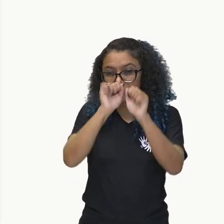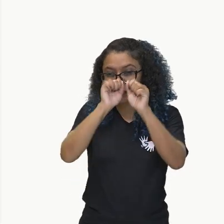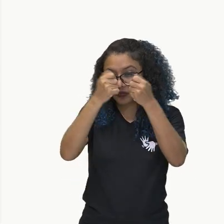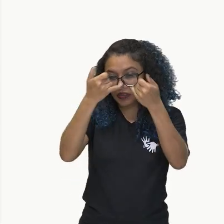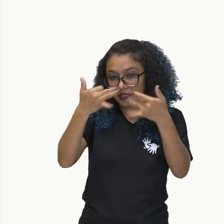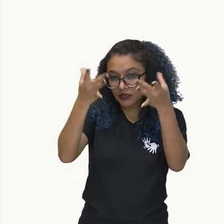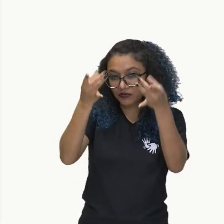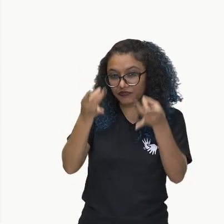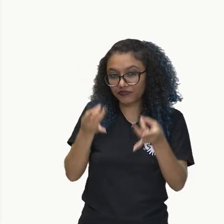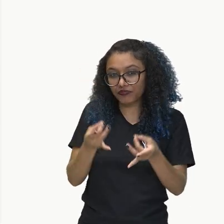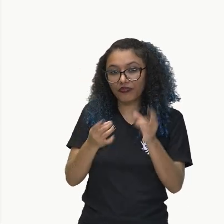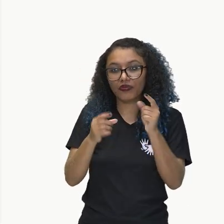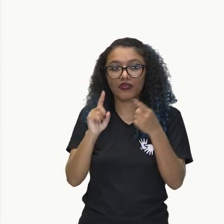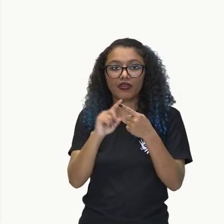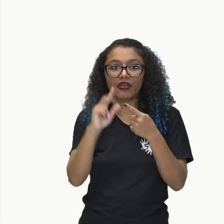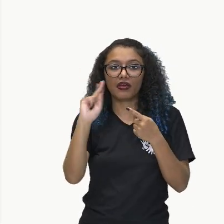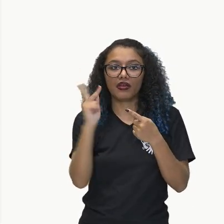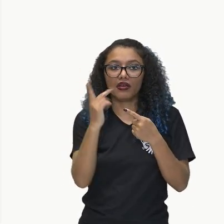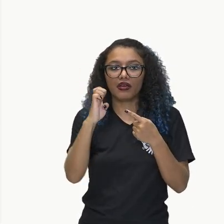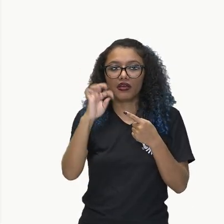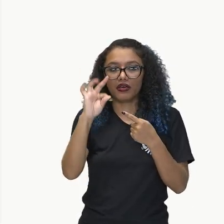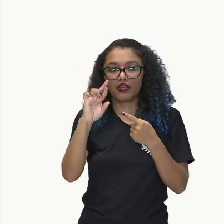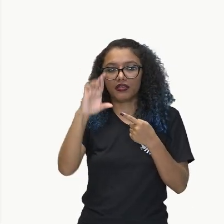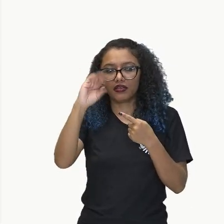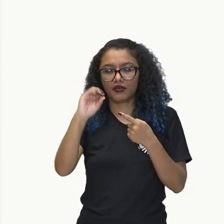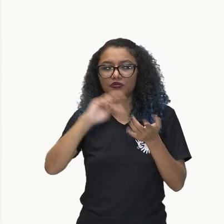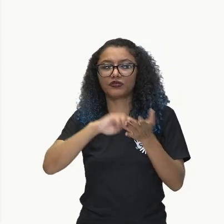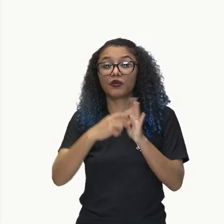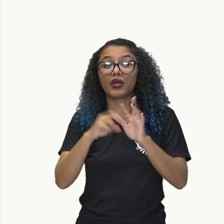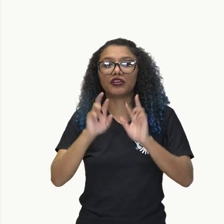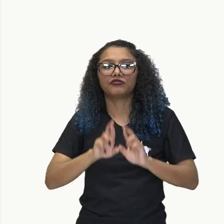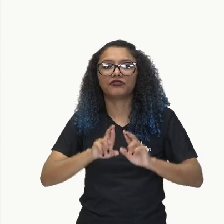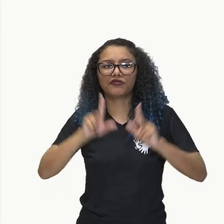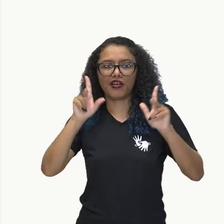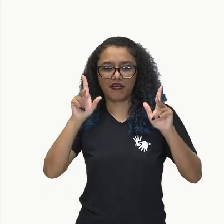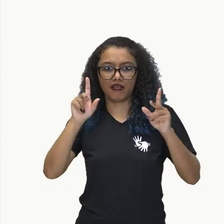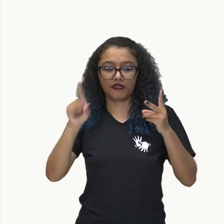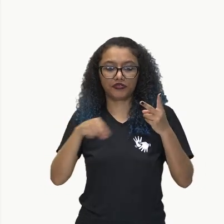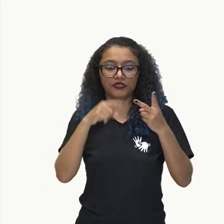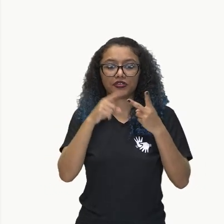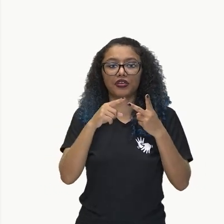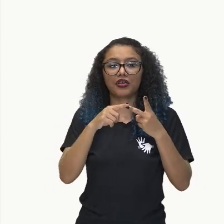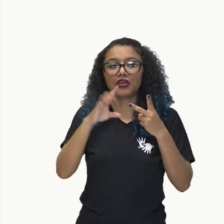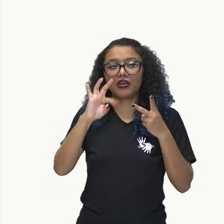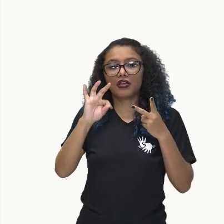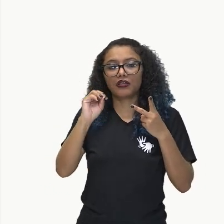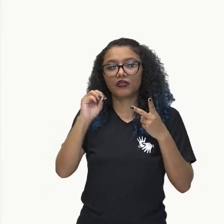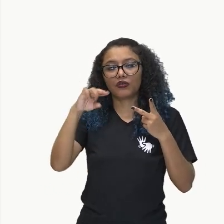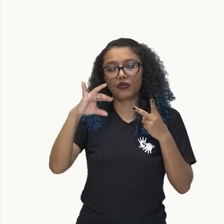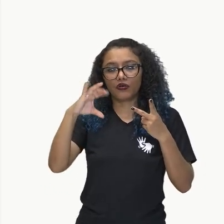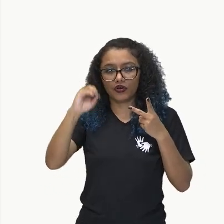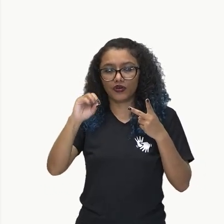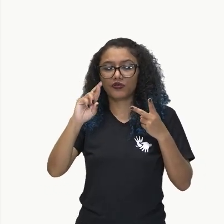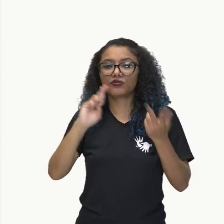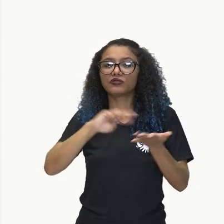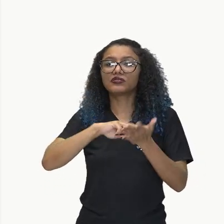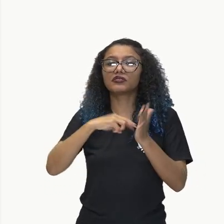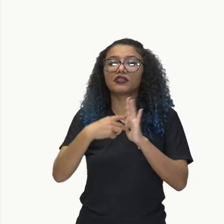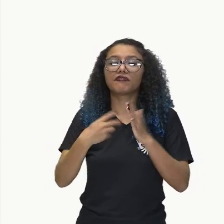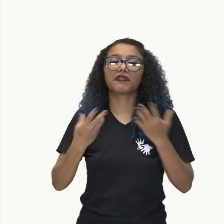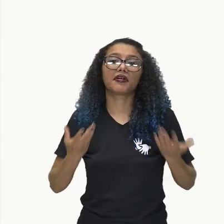significa diferente, distinto, e tônico, né, que vai ser relativo à